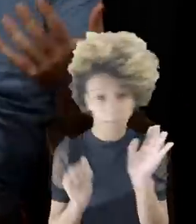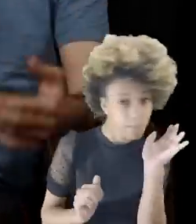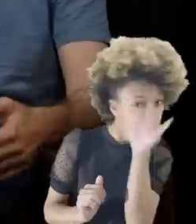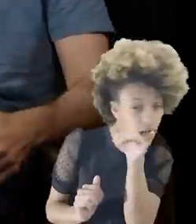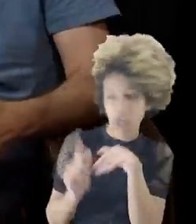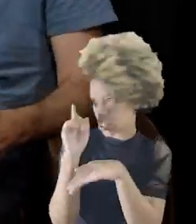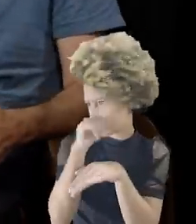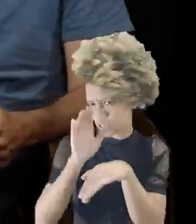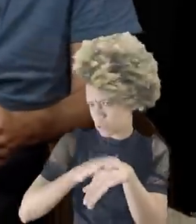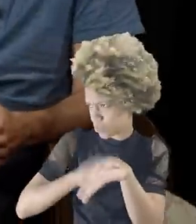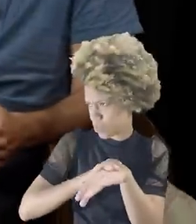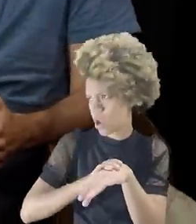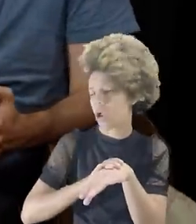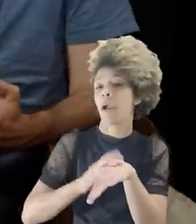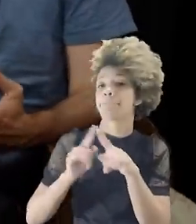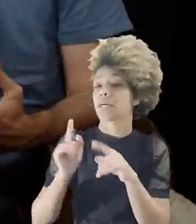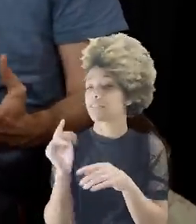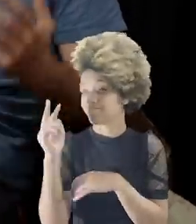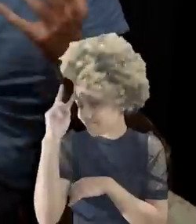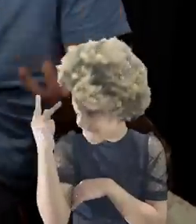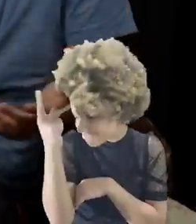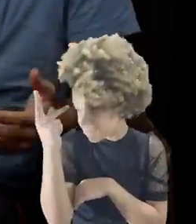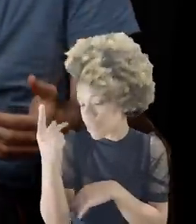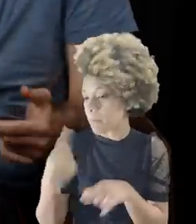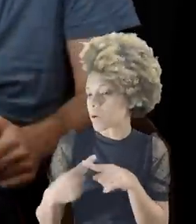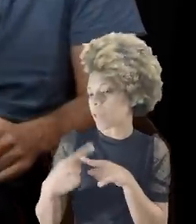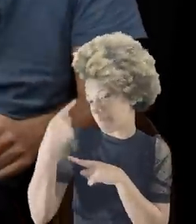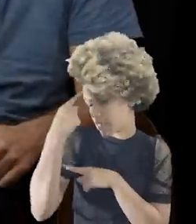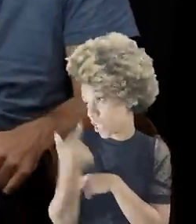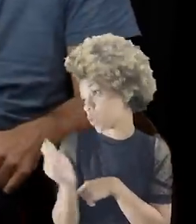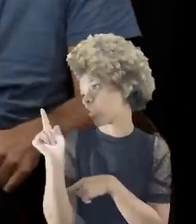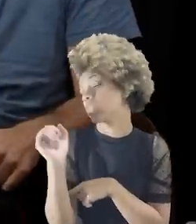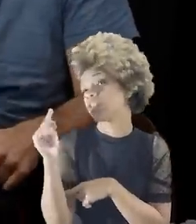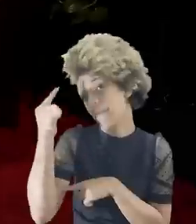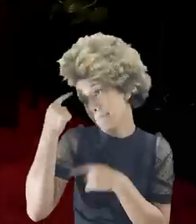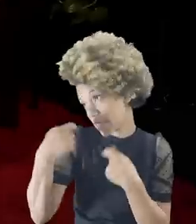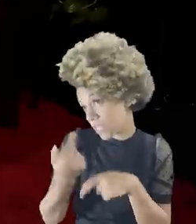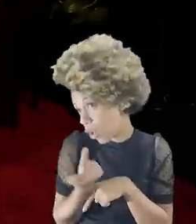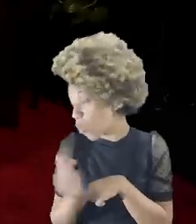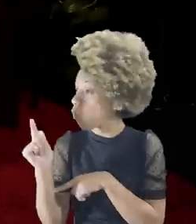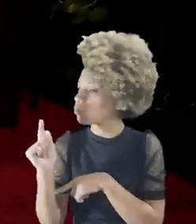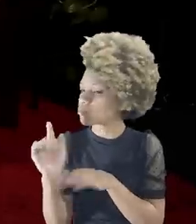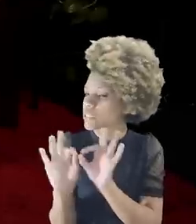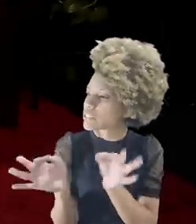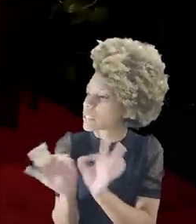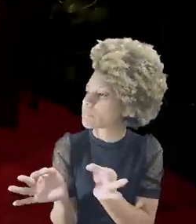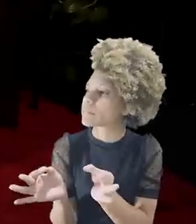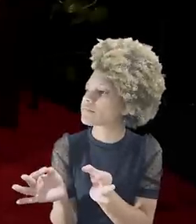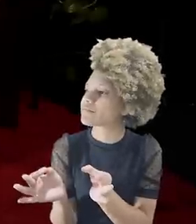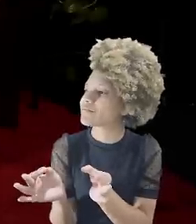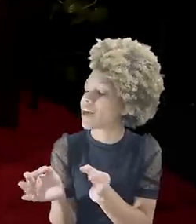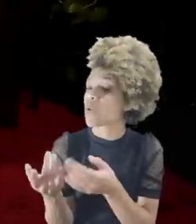que é mais difícil pro cara que é destro é automatize esses movimentos porque daí você tem que pensar em outro porque se você tem que pensar num movimento que é